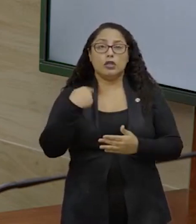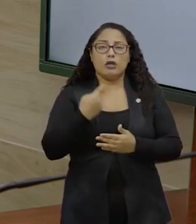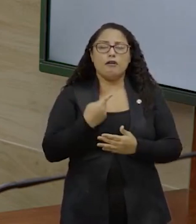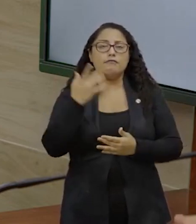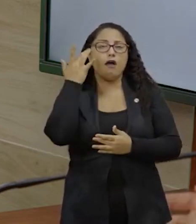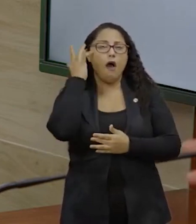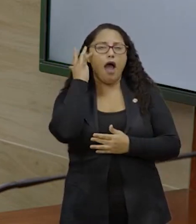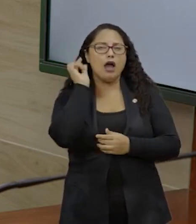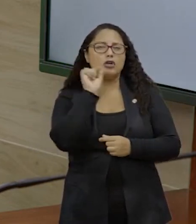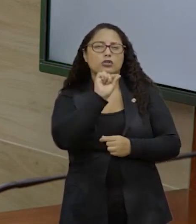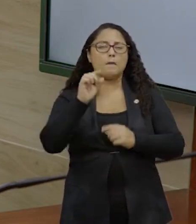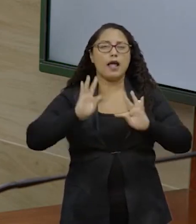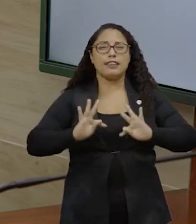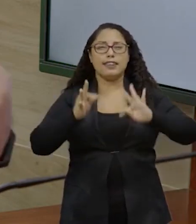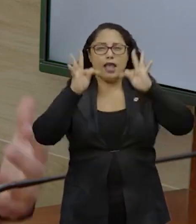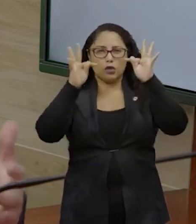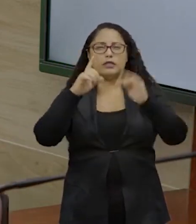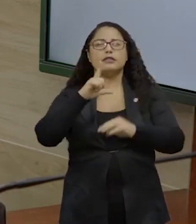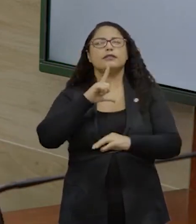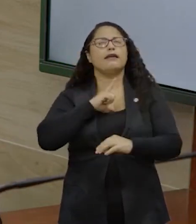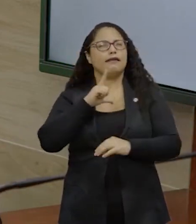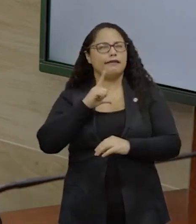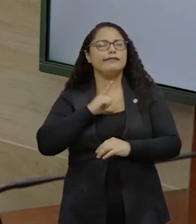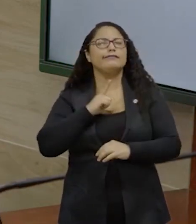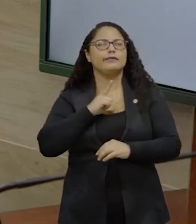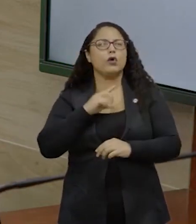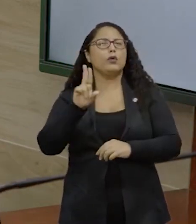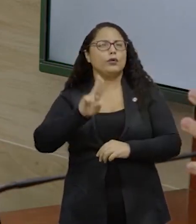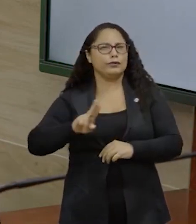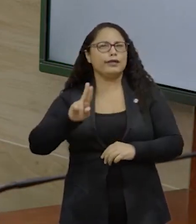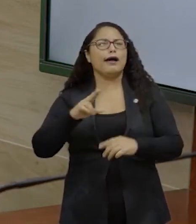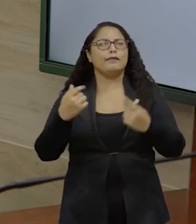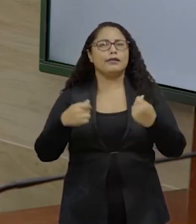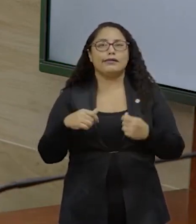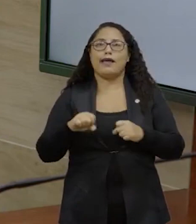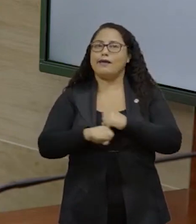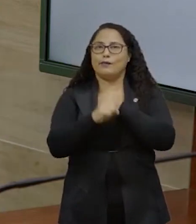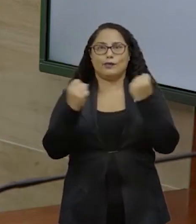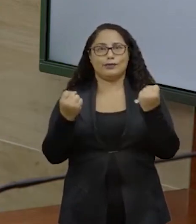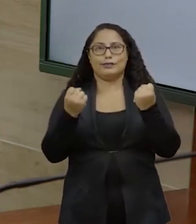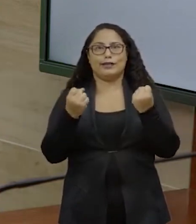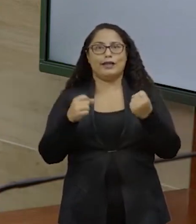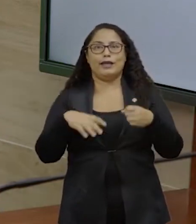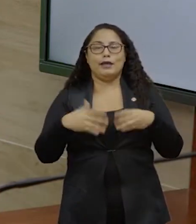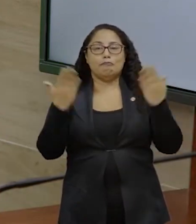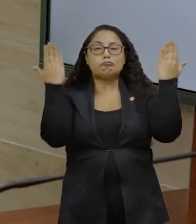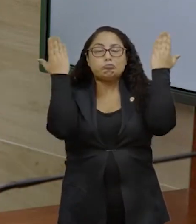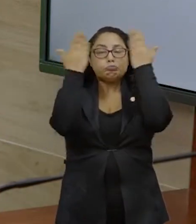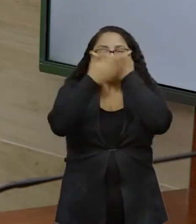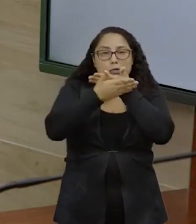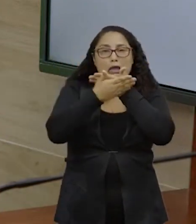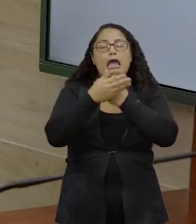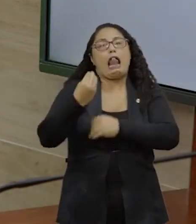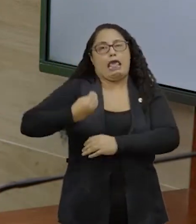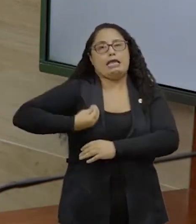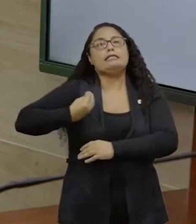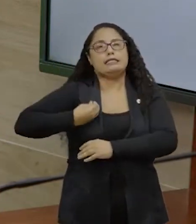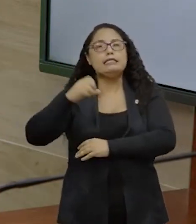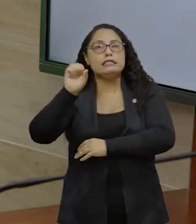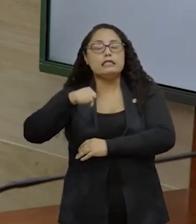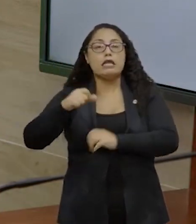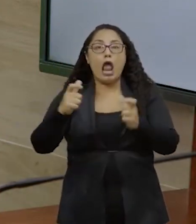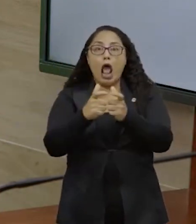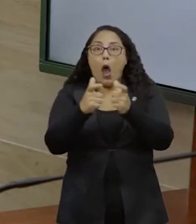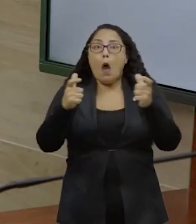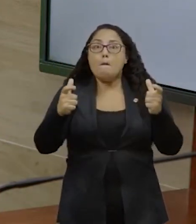eu acho que assim, é uma tecnologia que a gente tem que usar ela. Não tem como mais fechar o olho e achar que não existe. Ela existe e ela